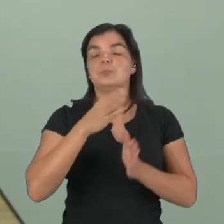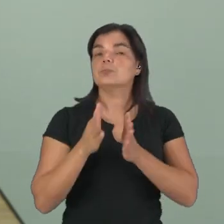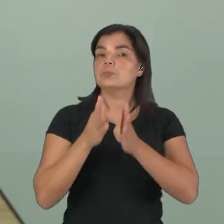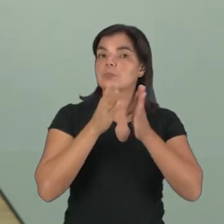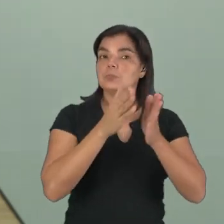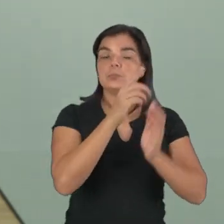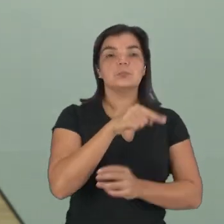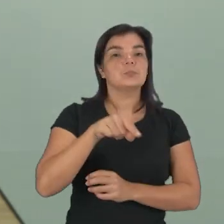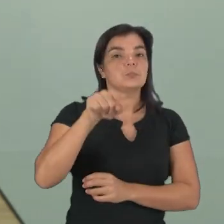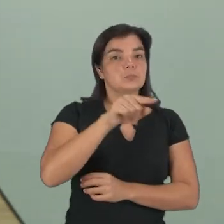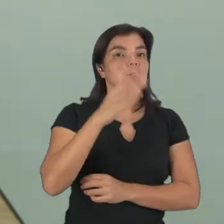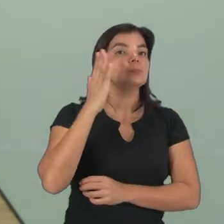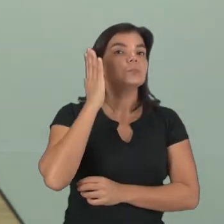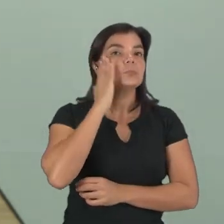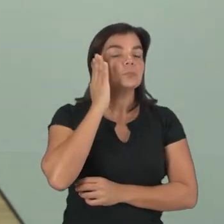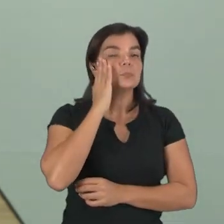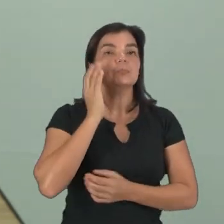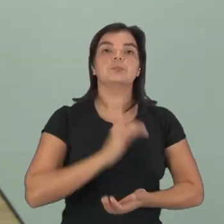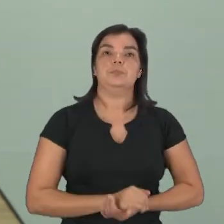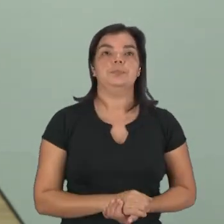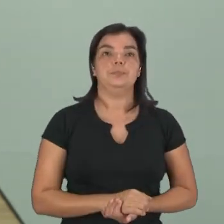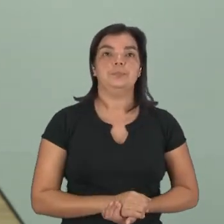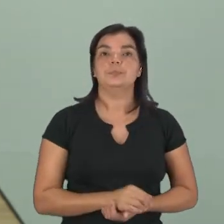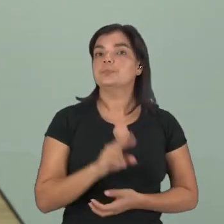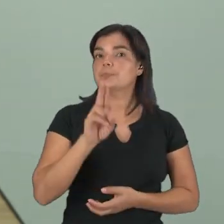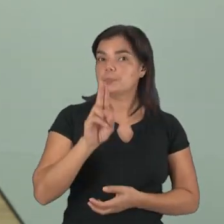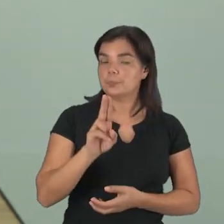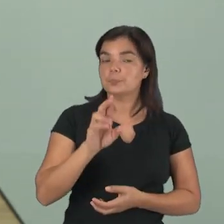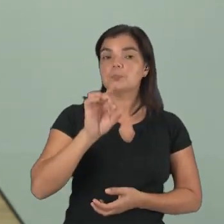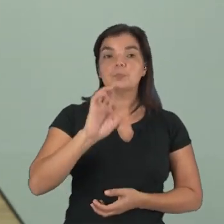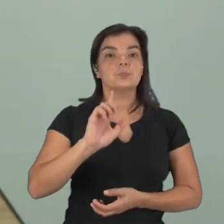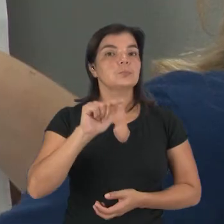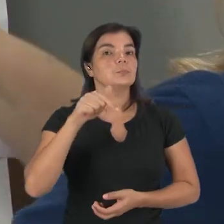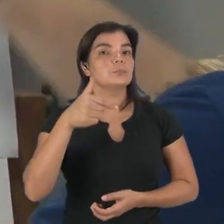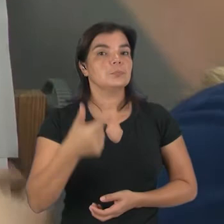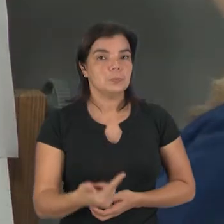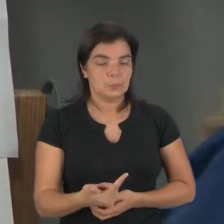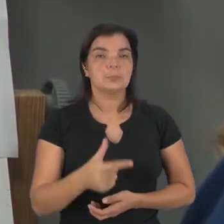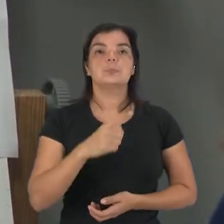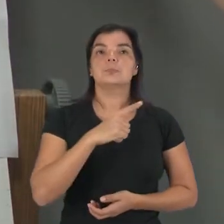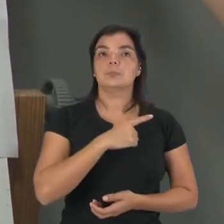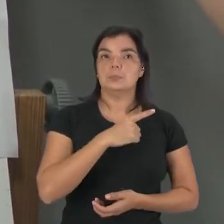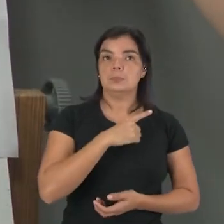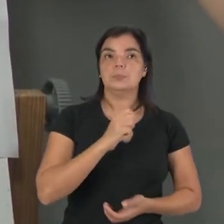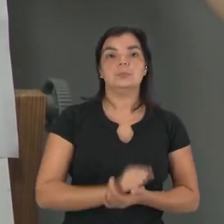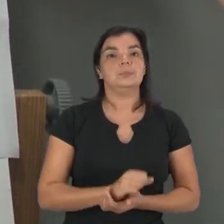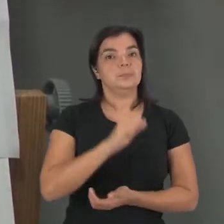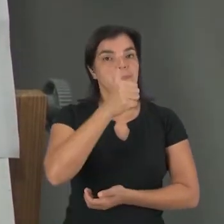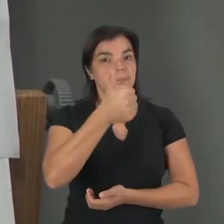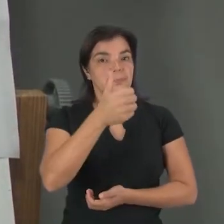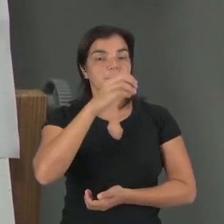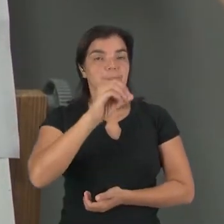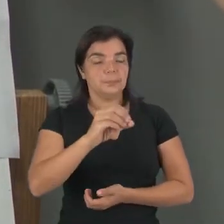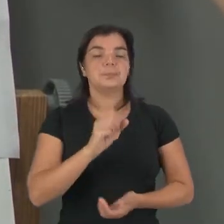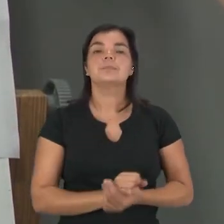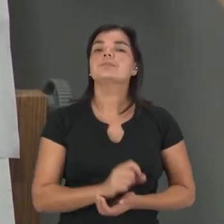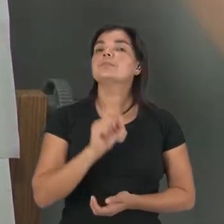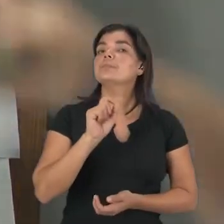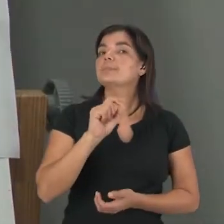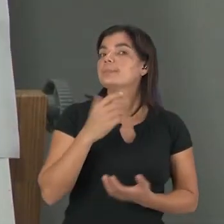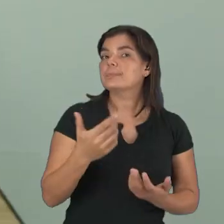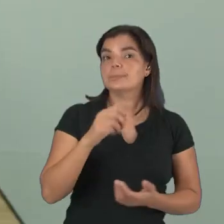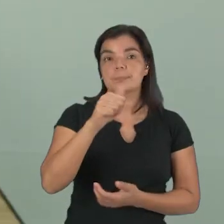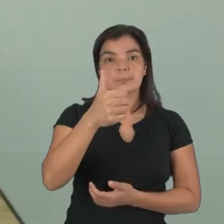só para que você entenda. Aqui nós temos as unidades, só que depois disso nós temos a parte decimal. O que é essa